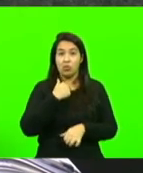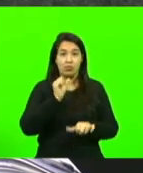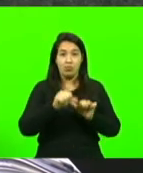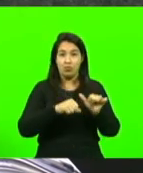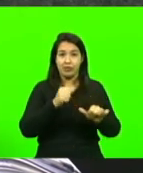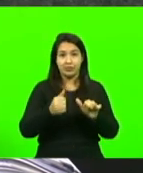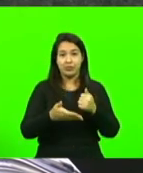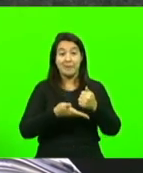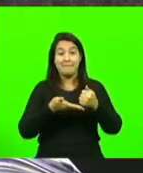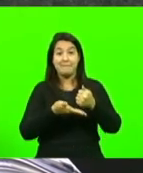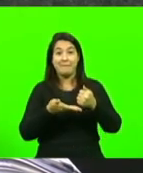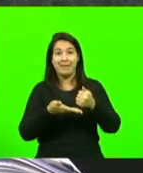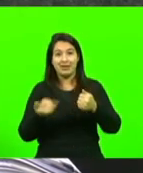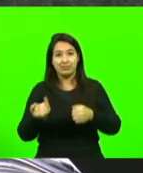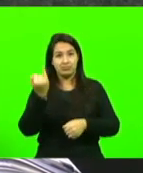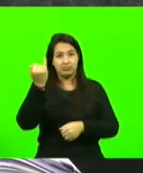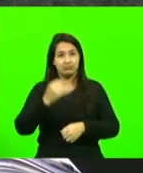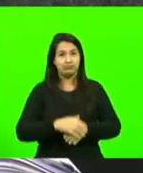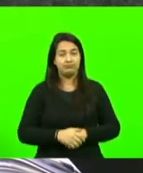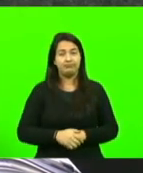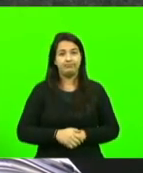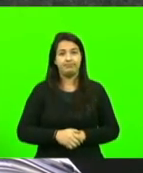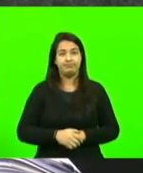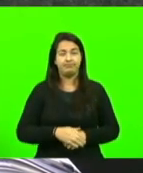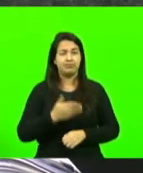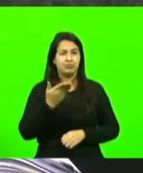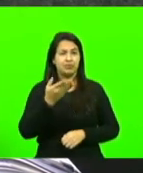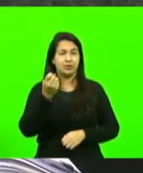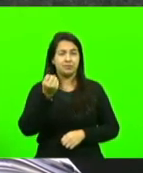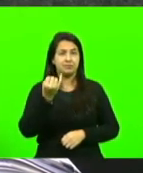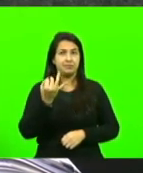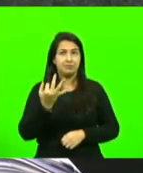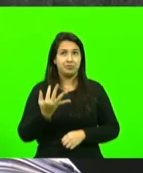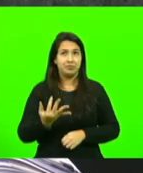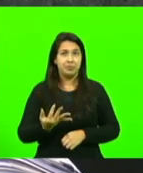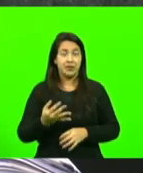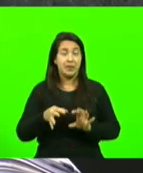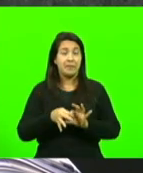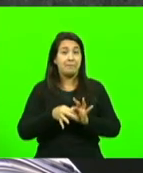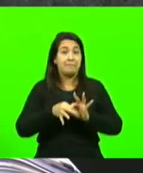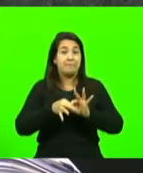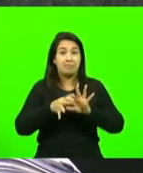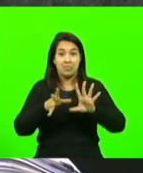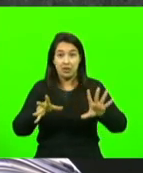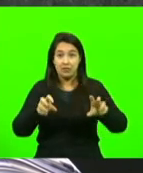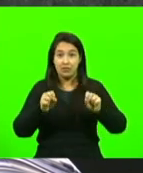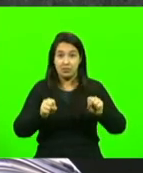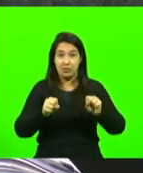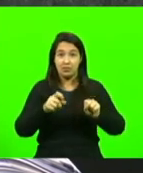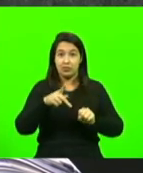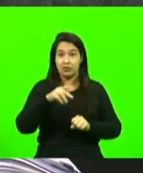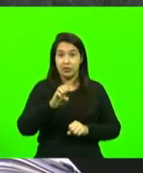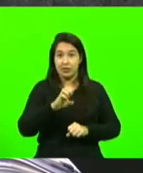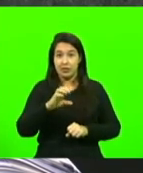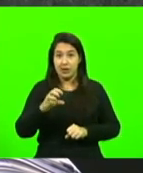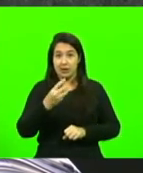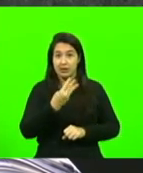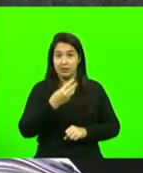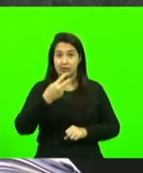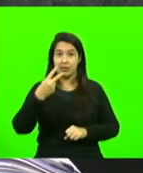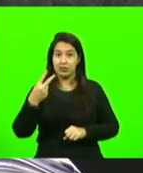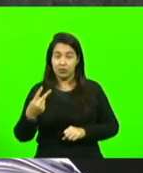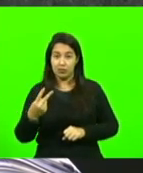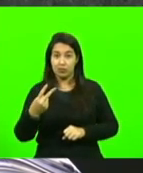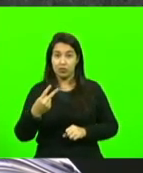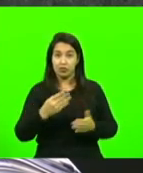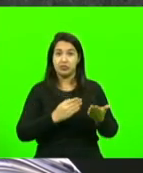mudança então só que quando você e permite que a PEC 32 avance com